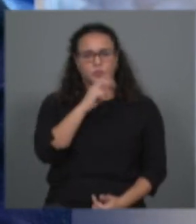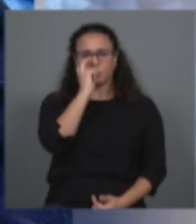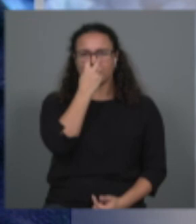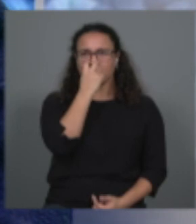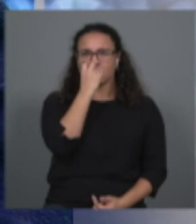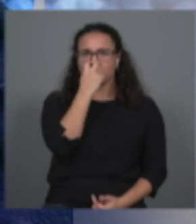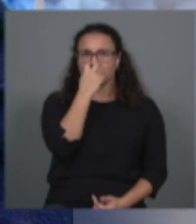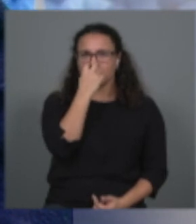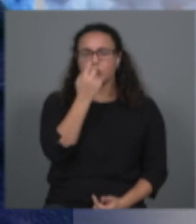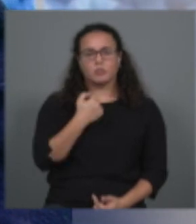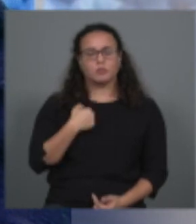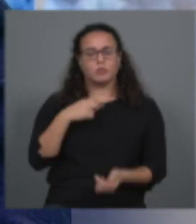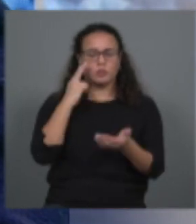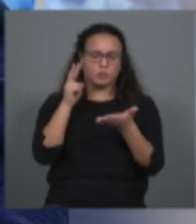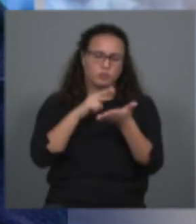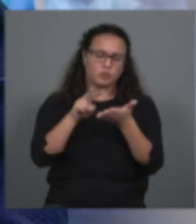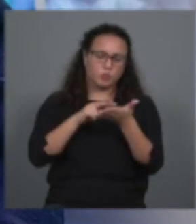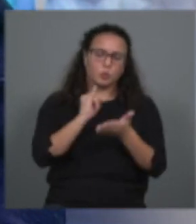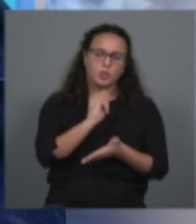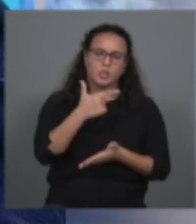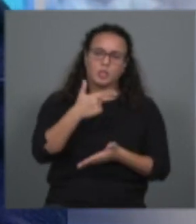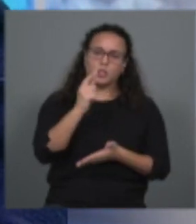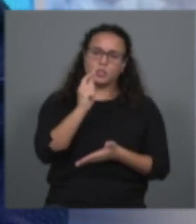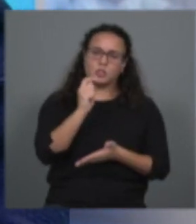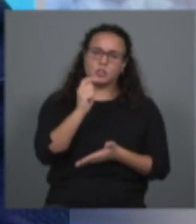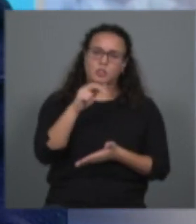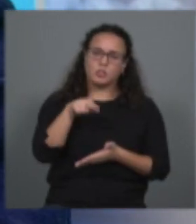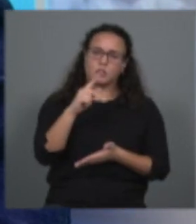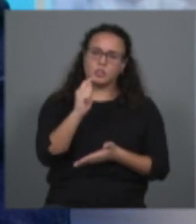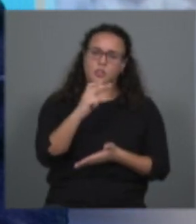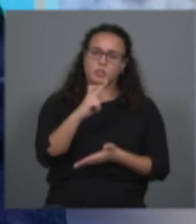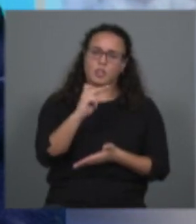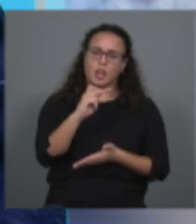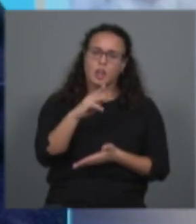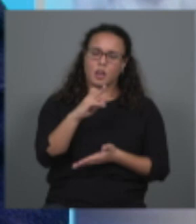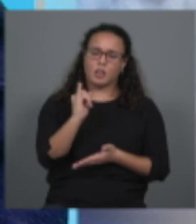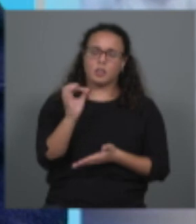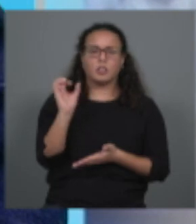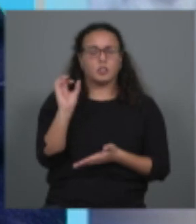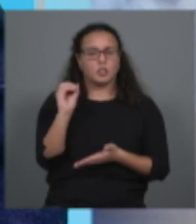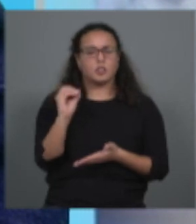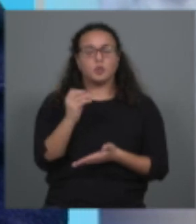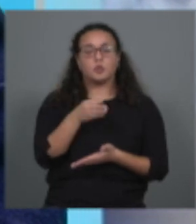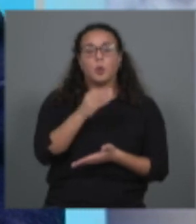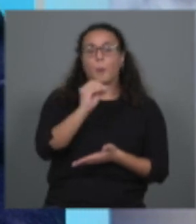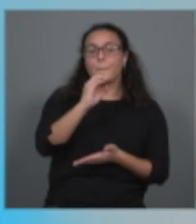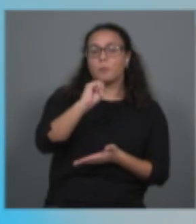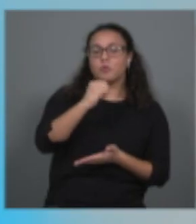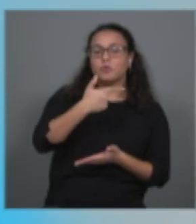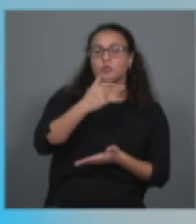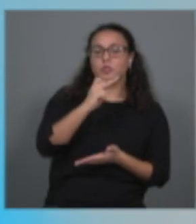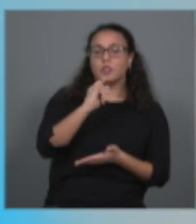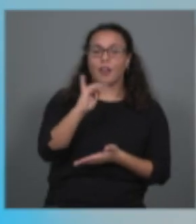muito desse itinerário dele, pessoal, escrito por ele, sobretudo em postais que ele escrevia de todo o lado à